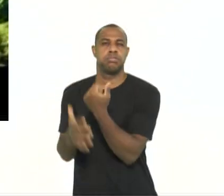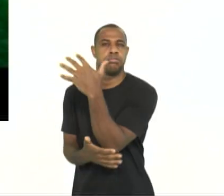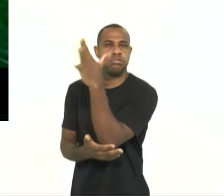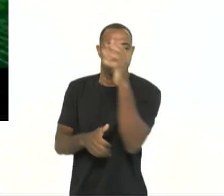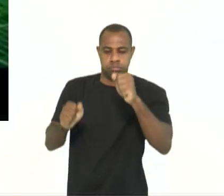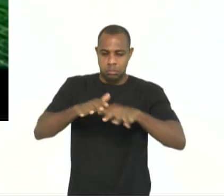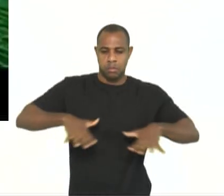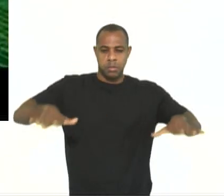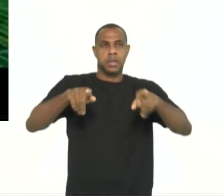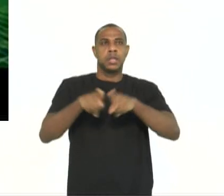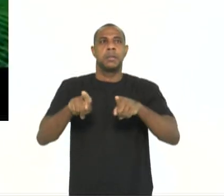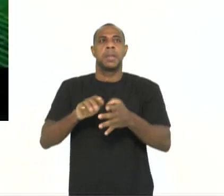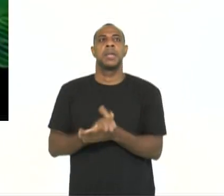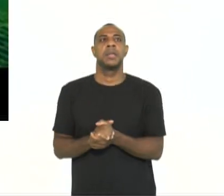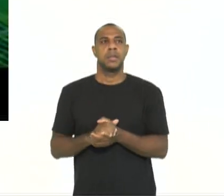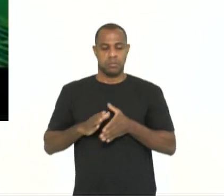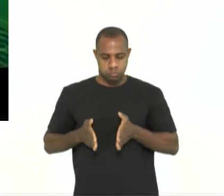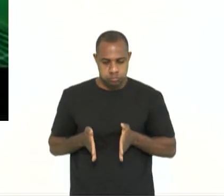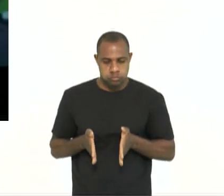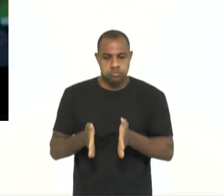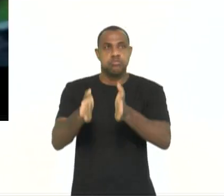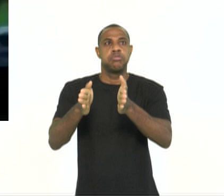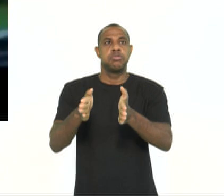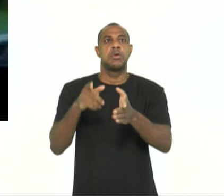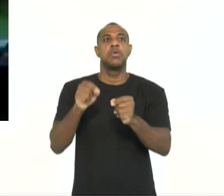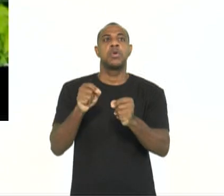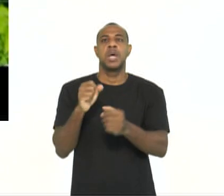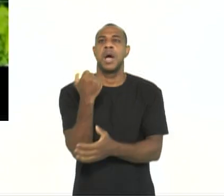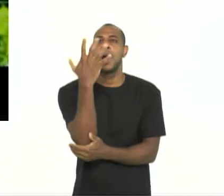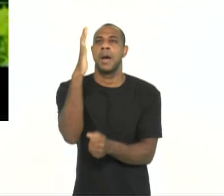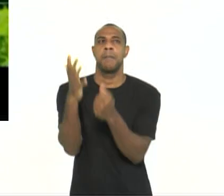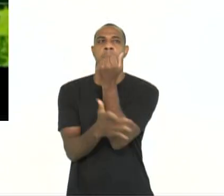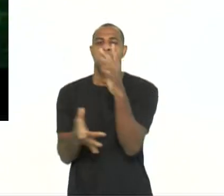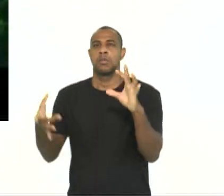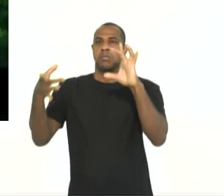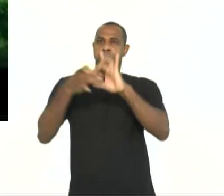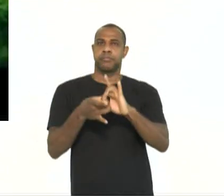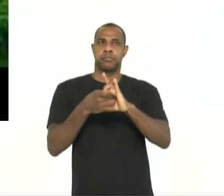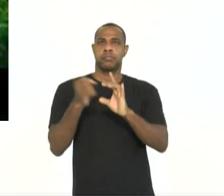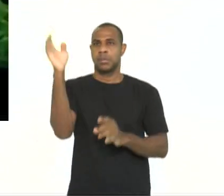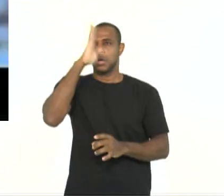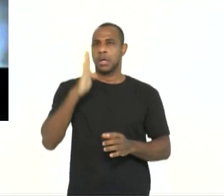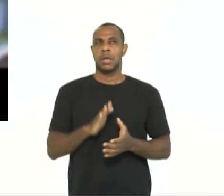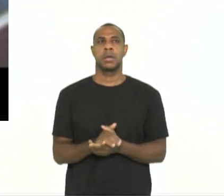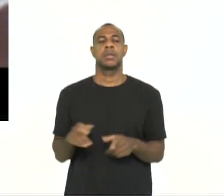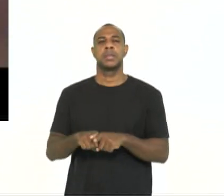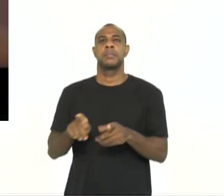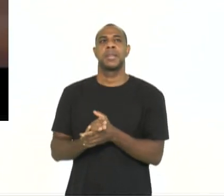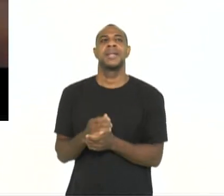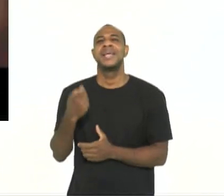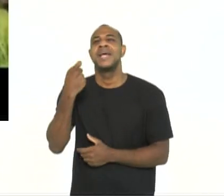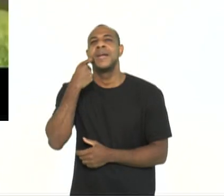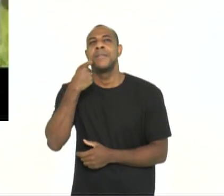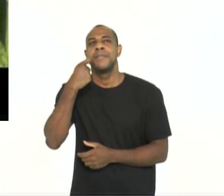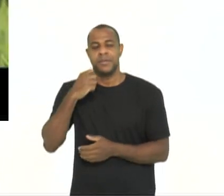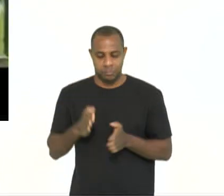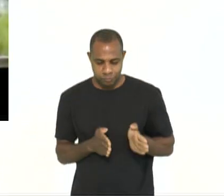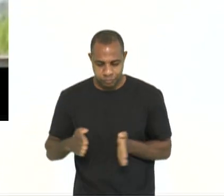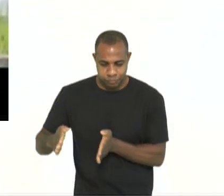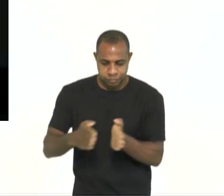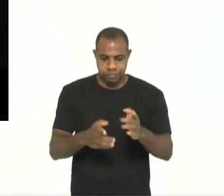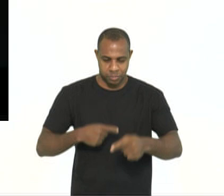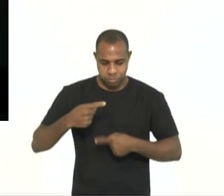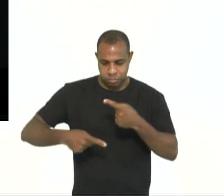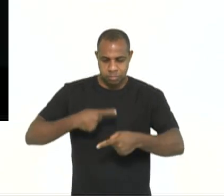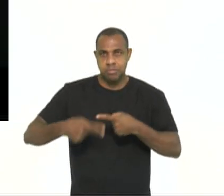floresta, no corredor que liga dois parques nacionais, no canal para os peixes na época de